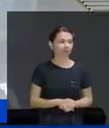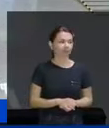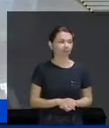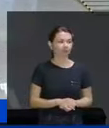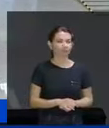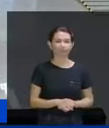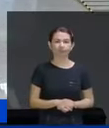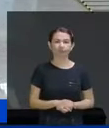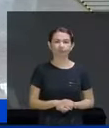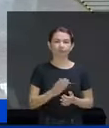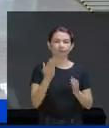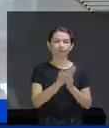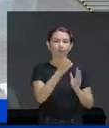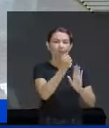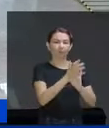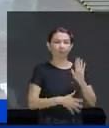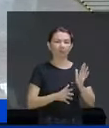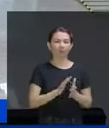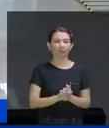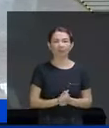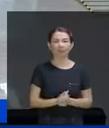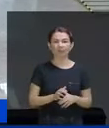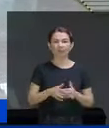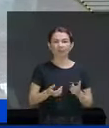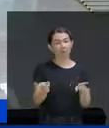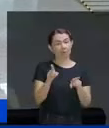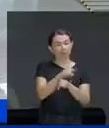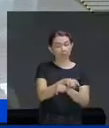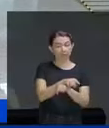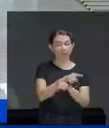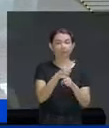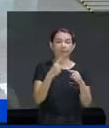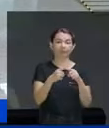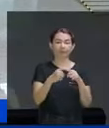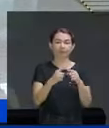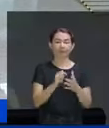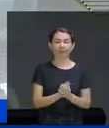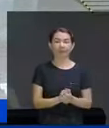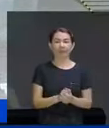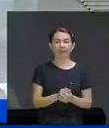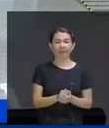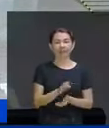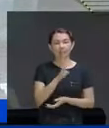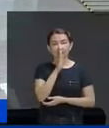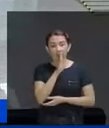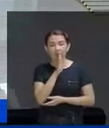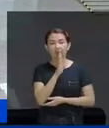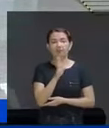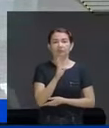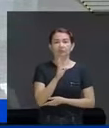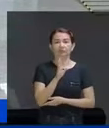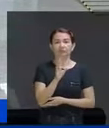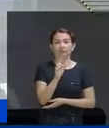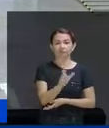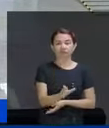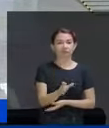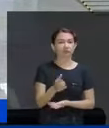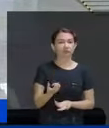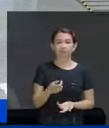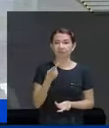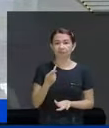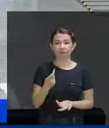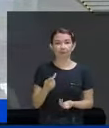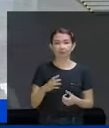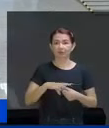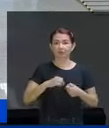Os embargos, no caso, foram alegados omissões e contradições. Sob a alegação de omissão, a embargante diz que o acórdão não observou o